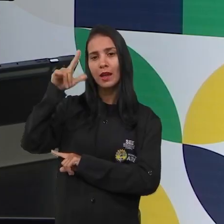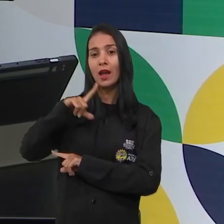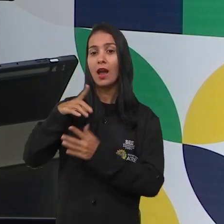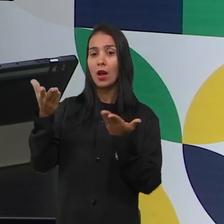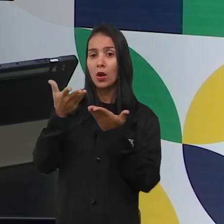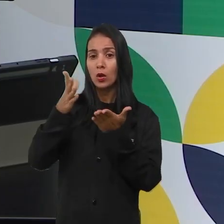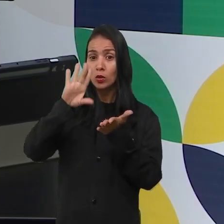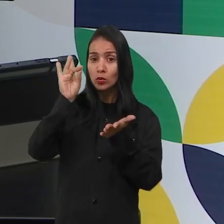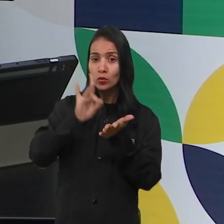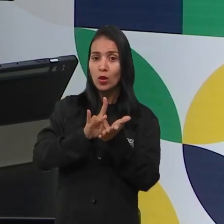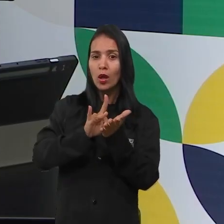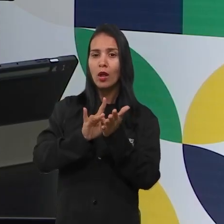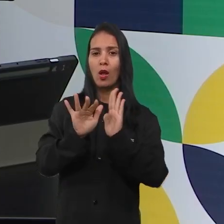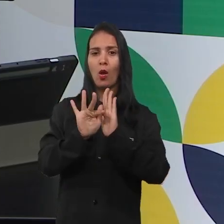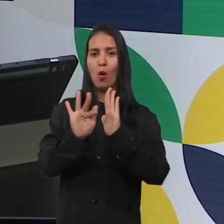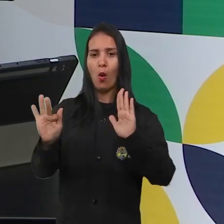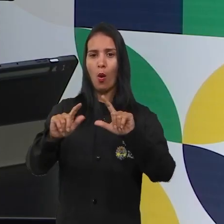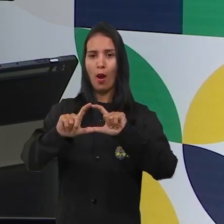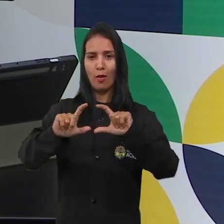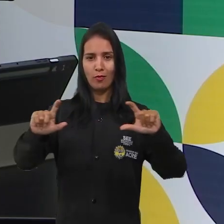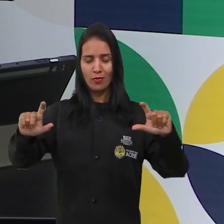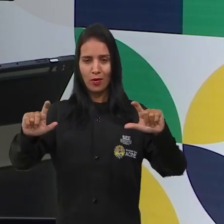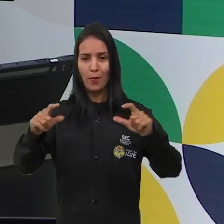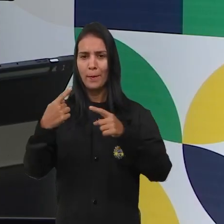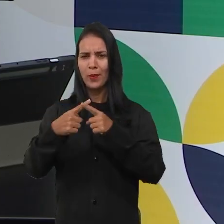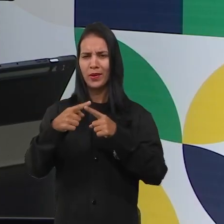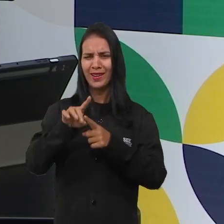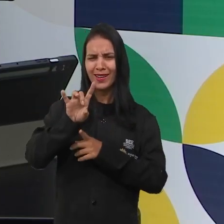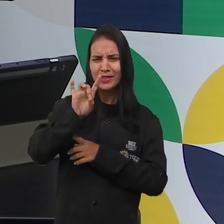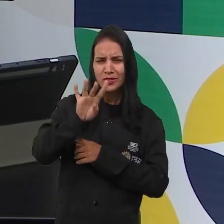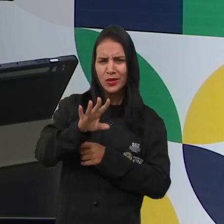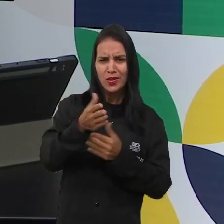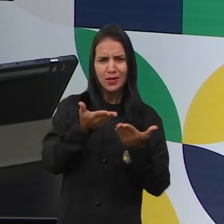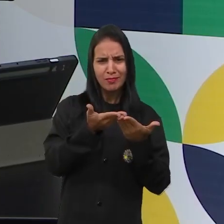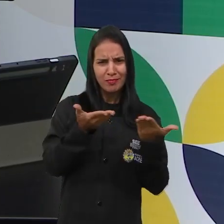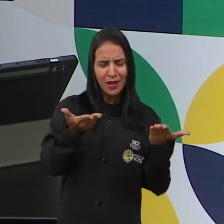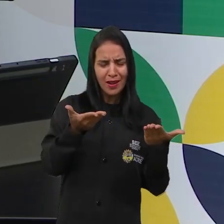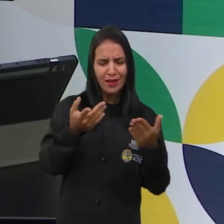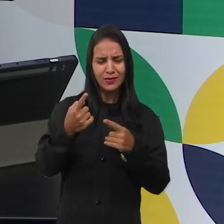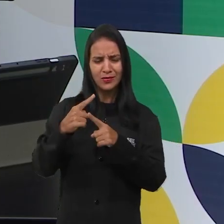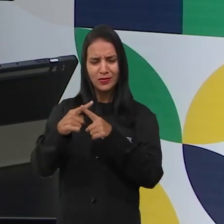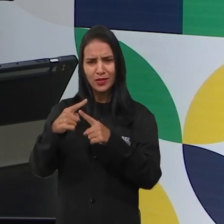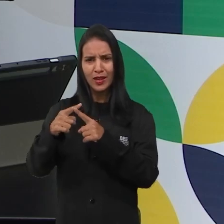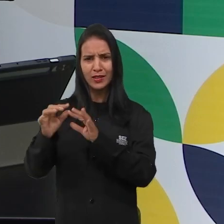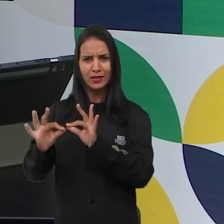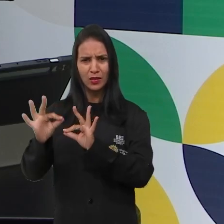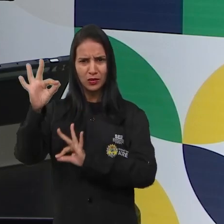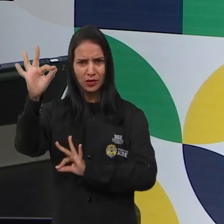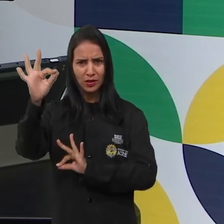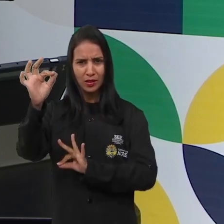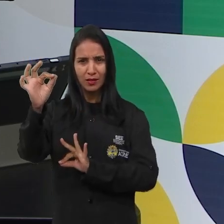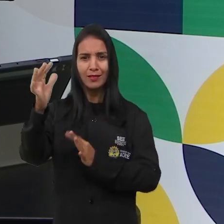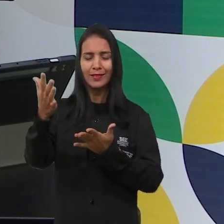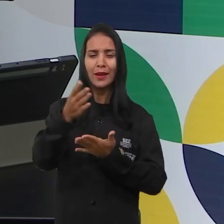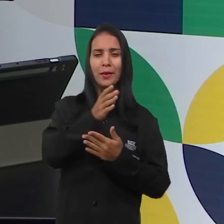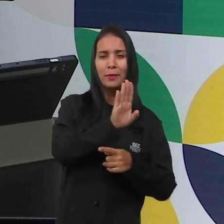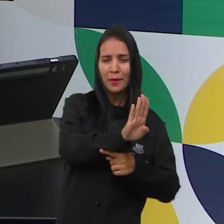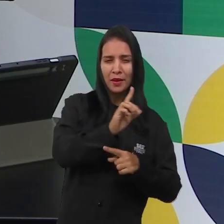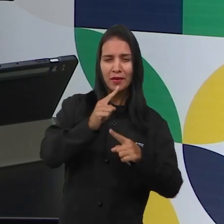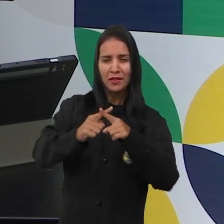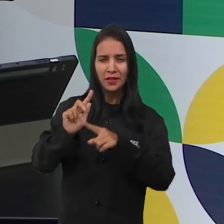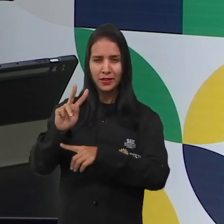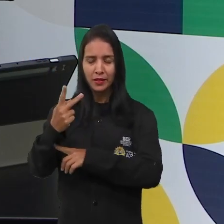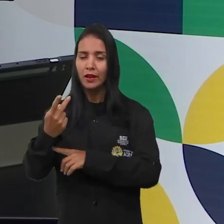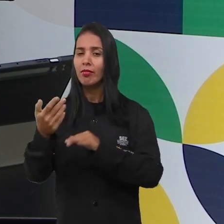isso. Não somente dizer que é base vezes altura, porque como a base de um cilindro é uma circunferência, nós sabemos